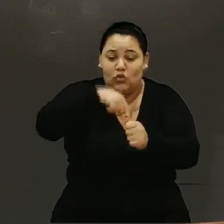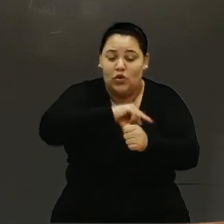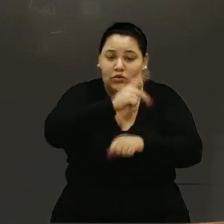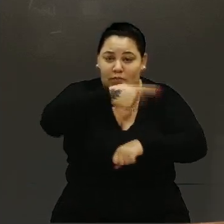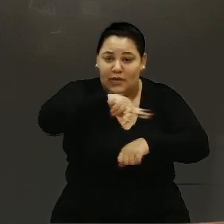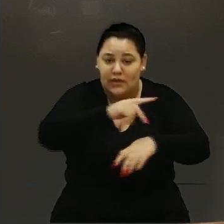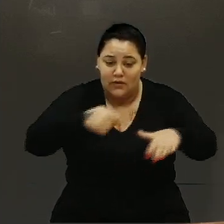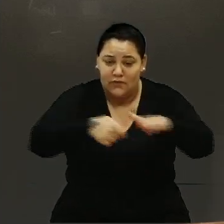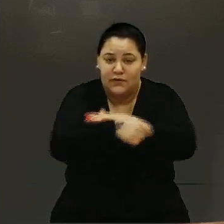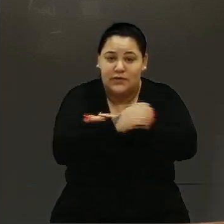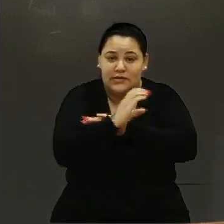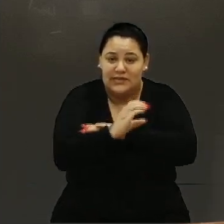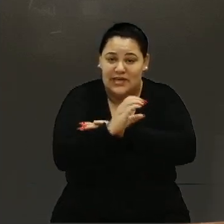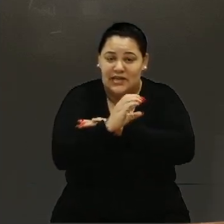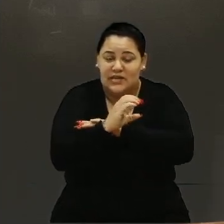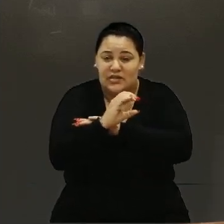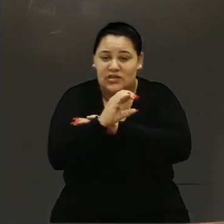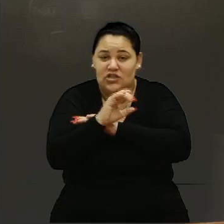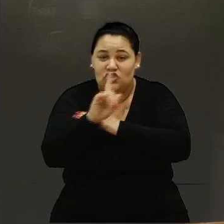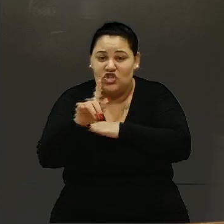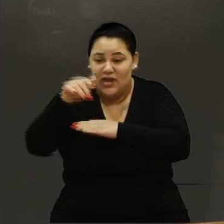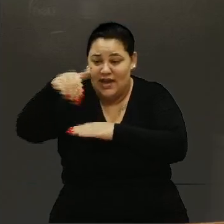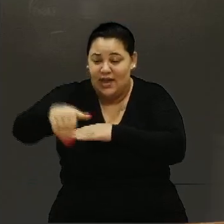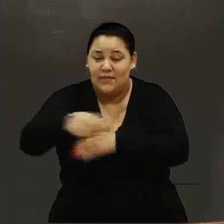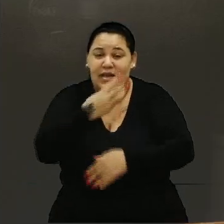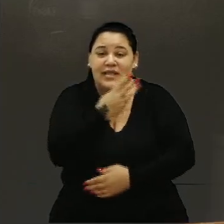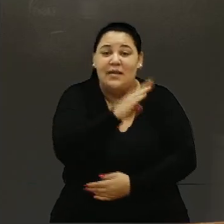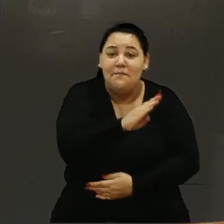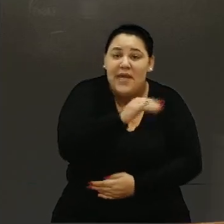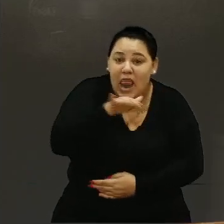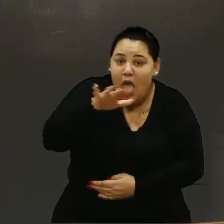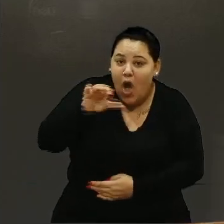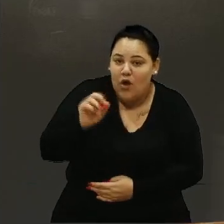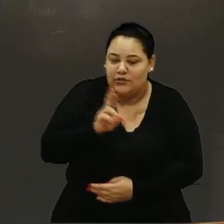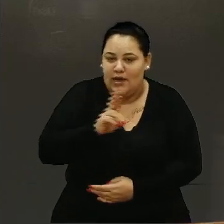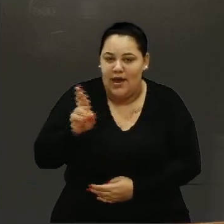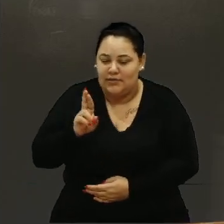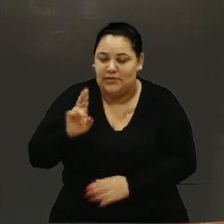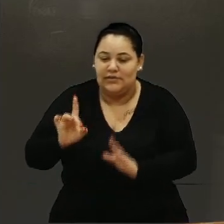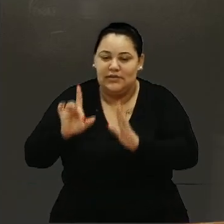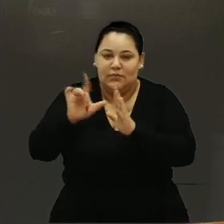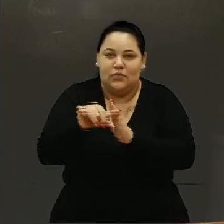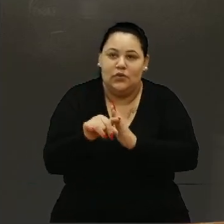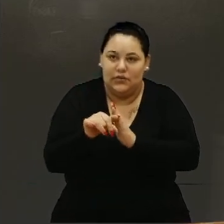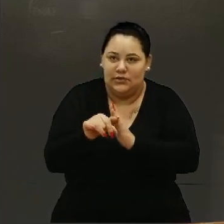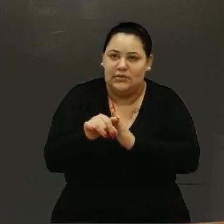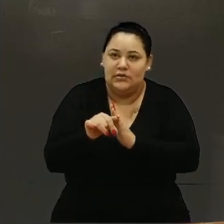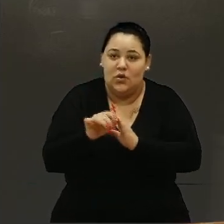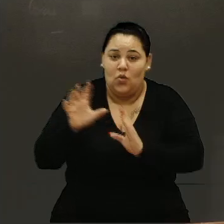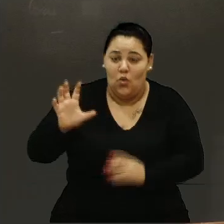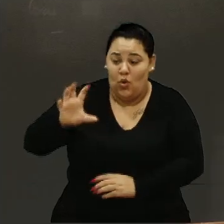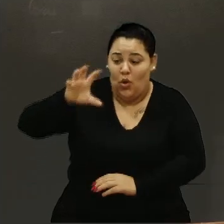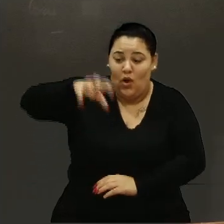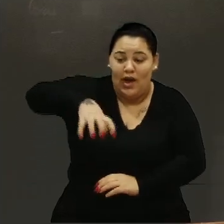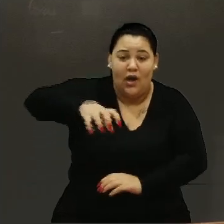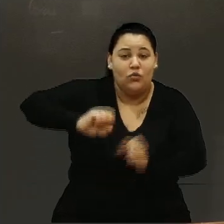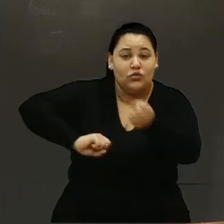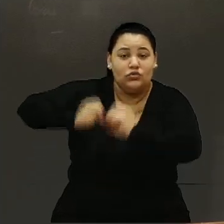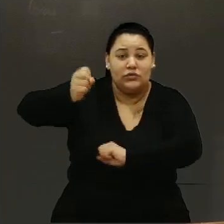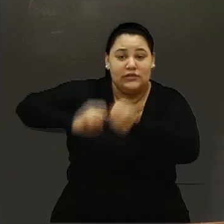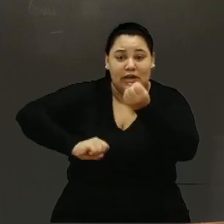da CGN em 3 bilhões de reais. Posteriormente, um parque industrial net zero